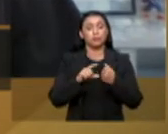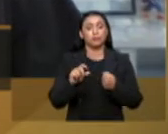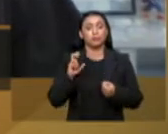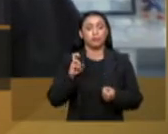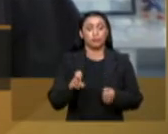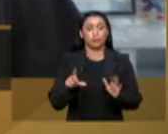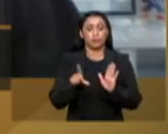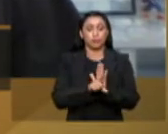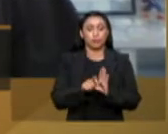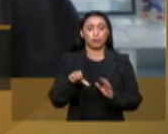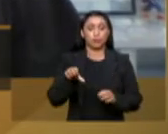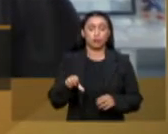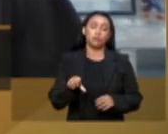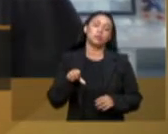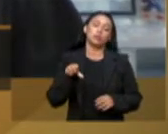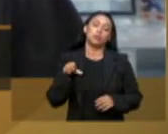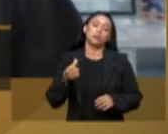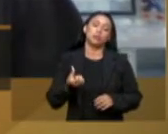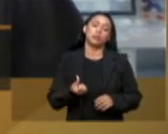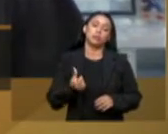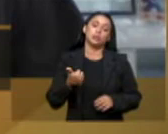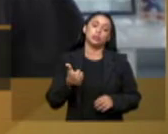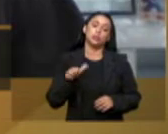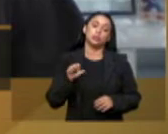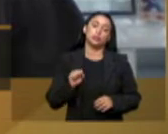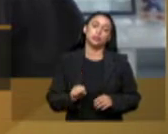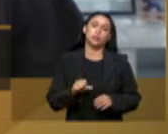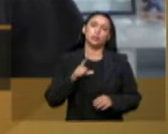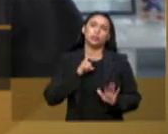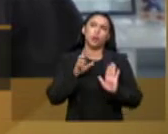da Lei 9.718, que tinha uma redação